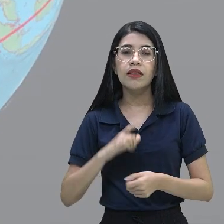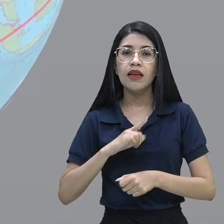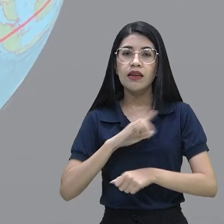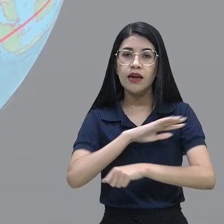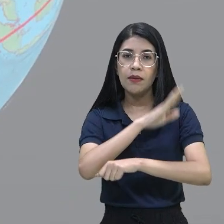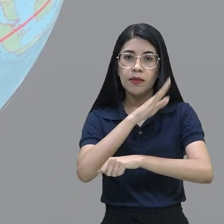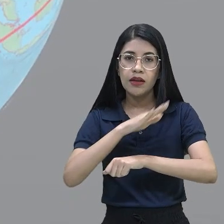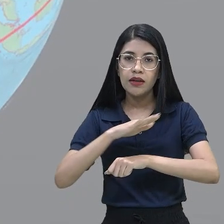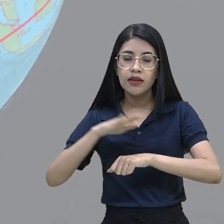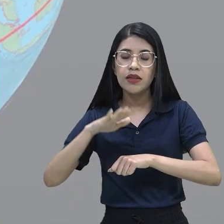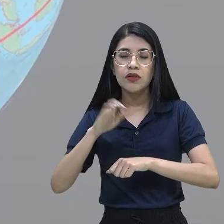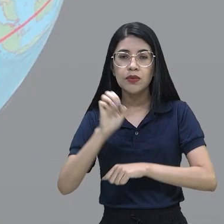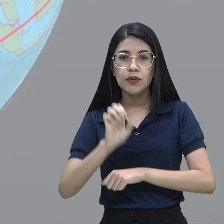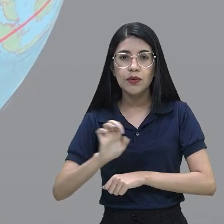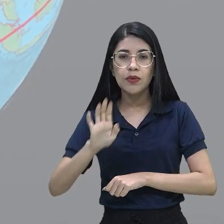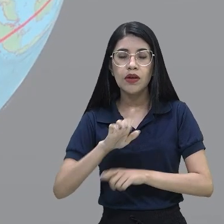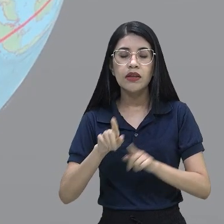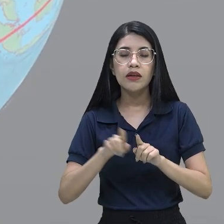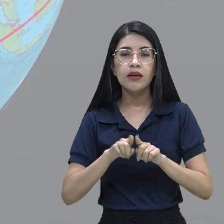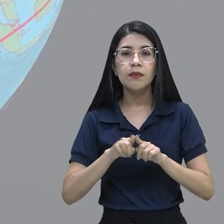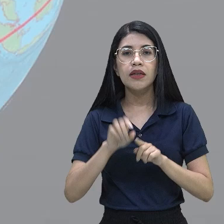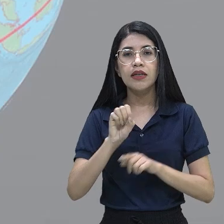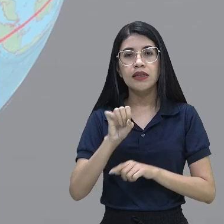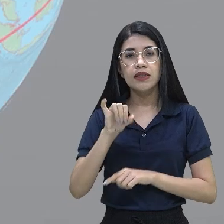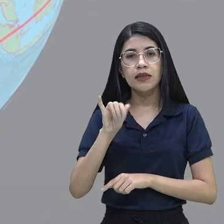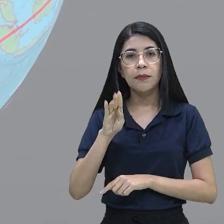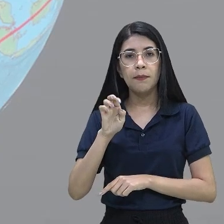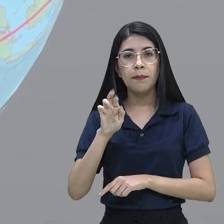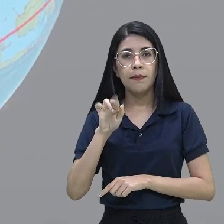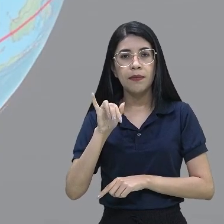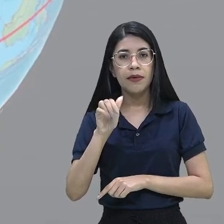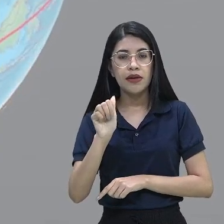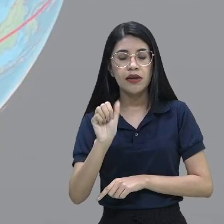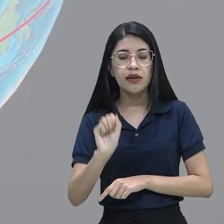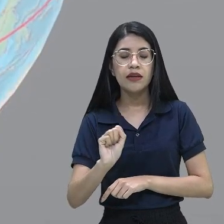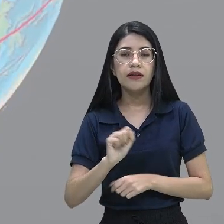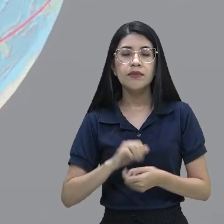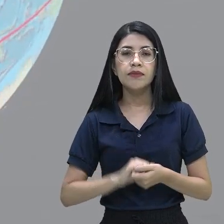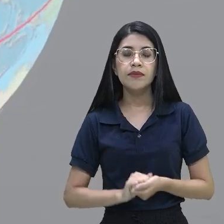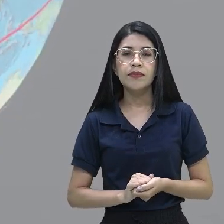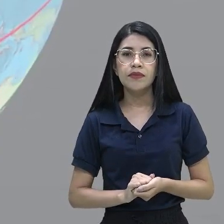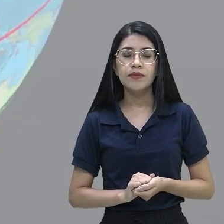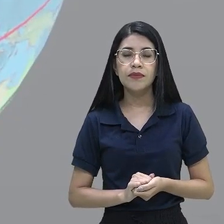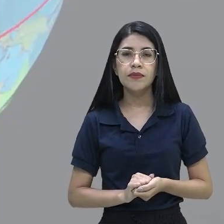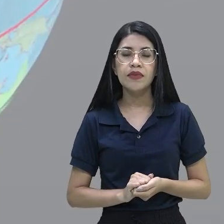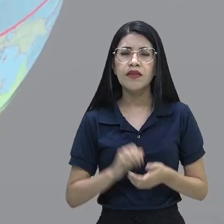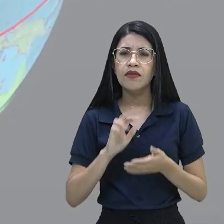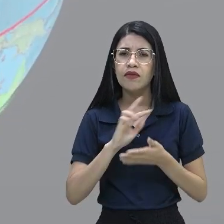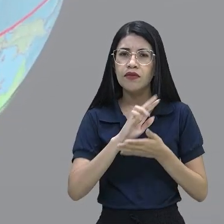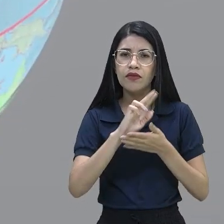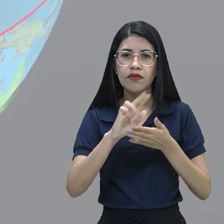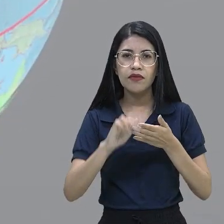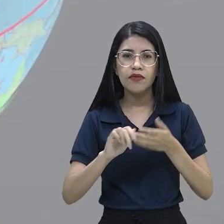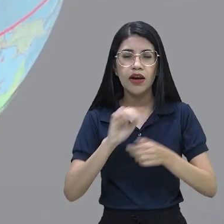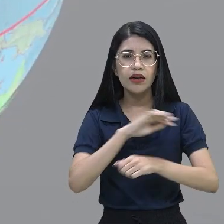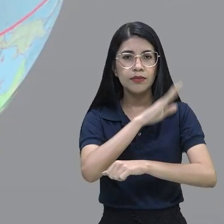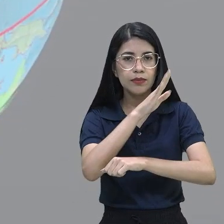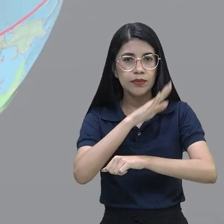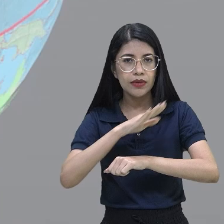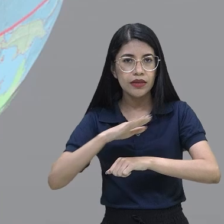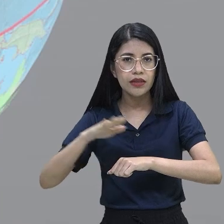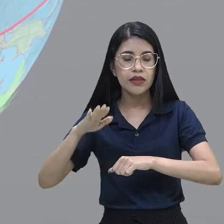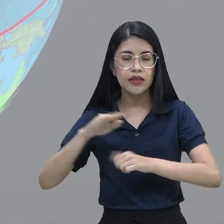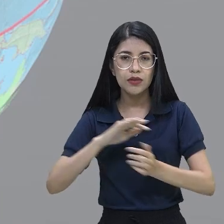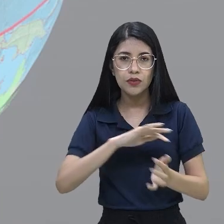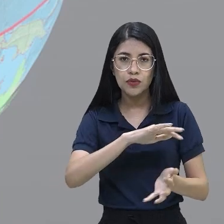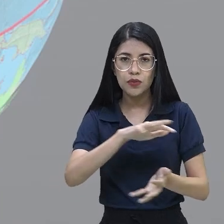europeia, planície da Sibéria Ocidental, planície indo-gangética, entre outras planícies espalhadas